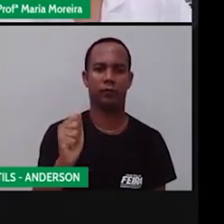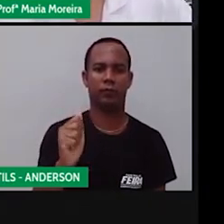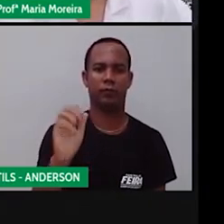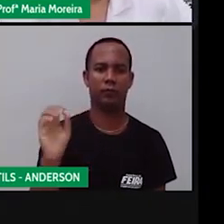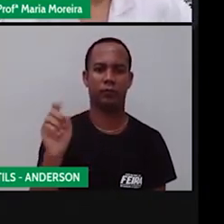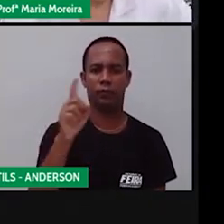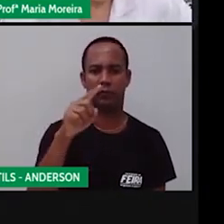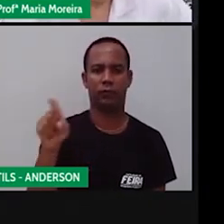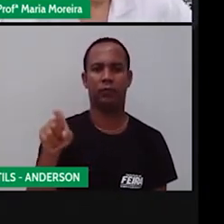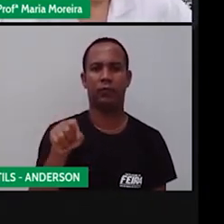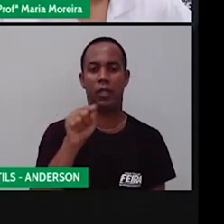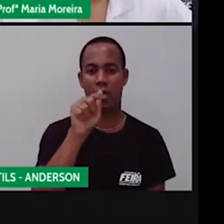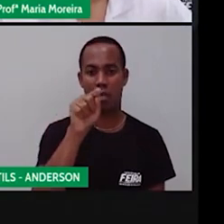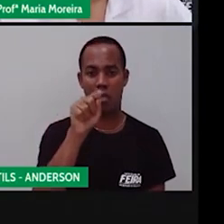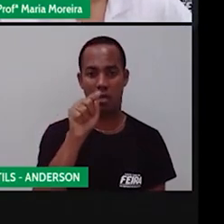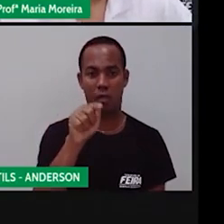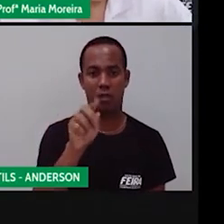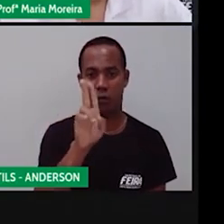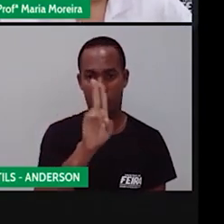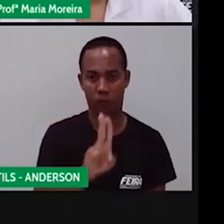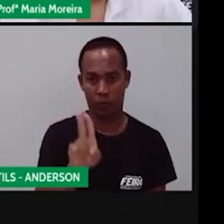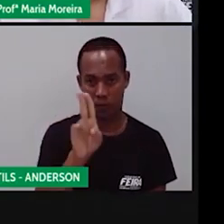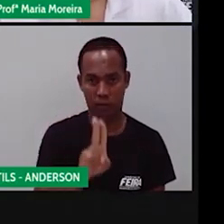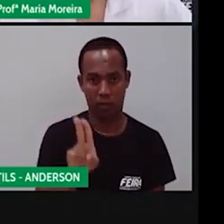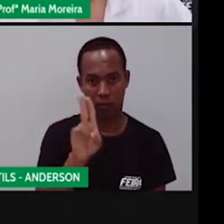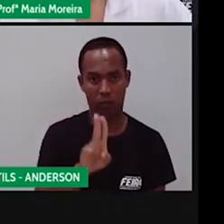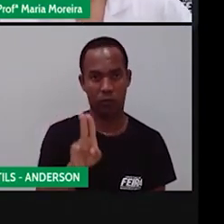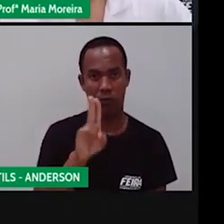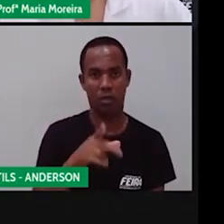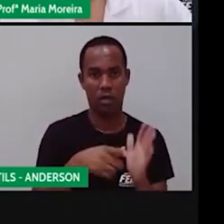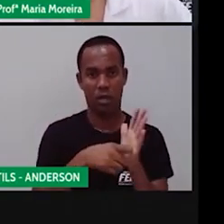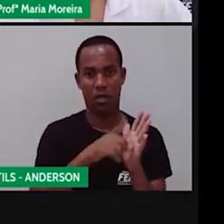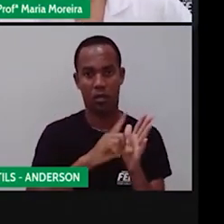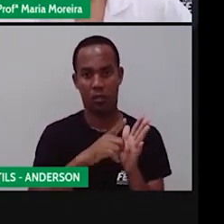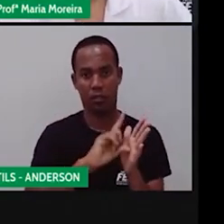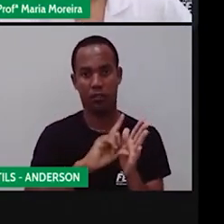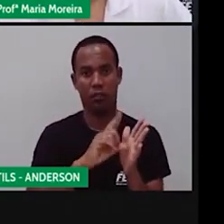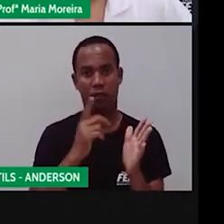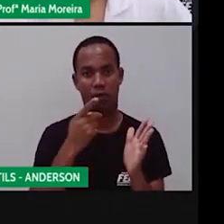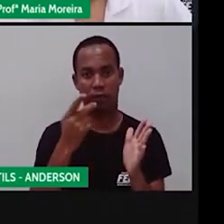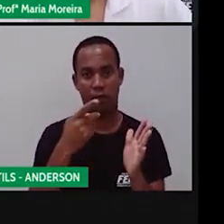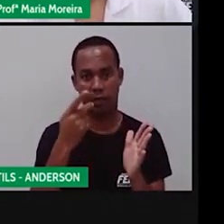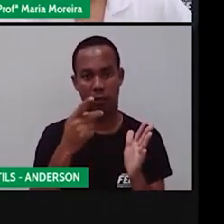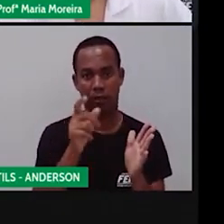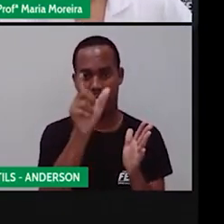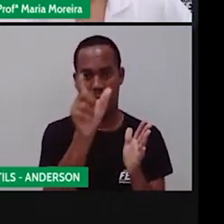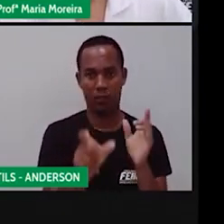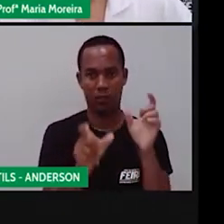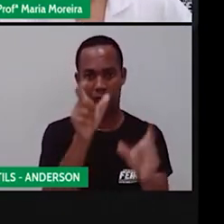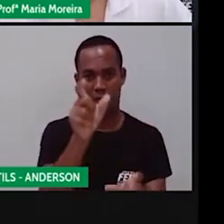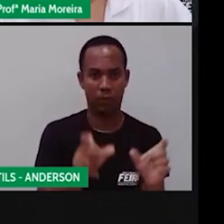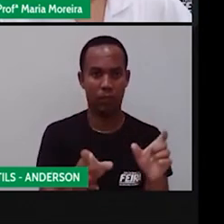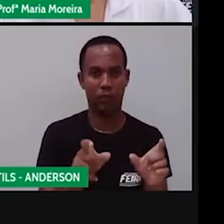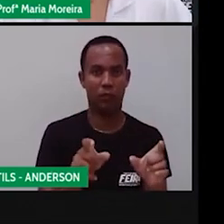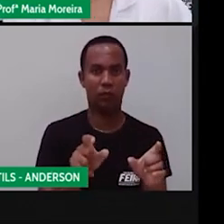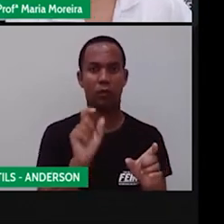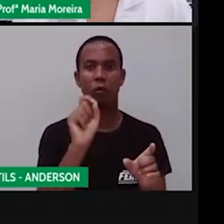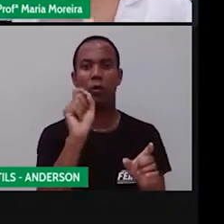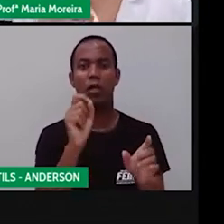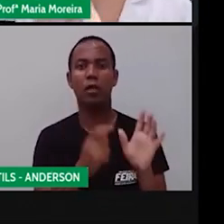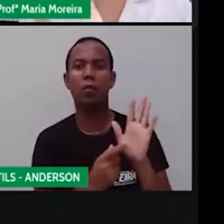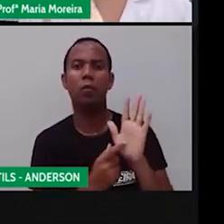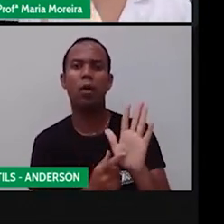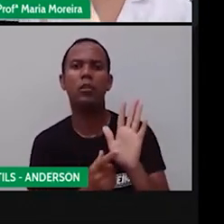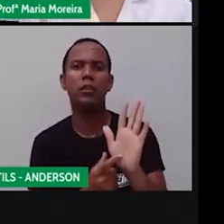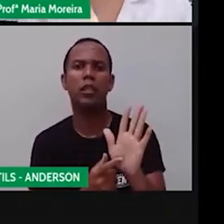Travessão. O travessão, ele é utilizado antes da fala de um personagem, né? Demonstrando assim que é o quê?